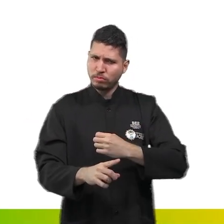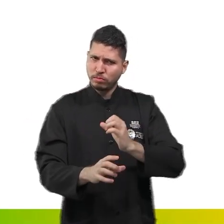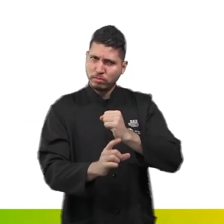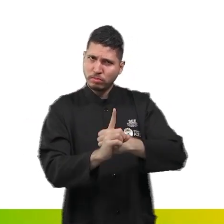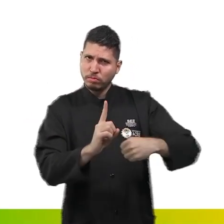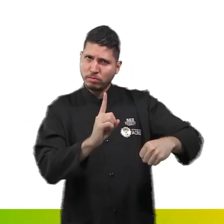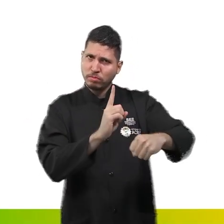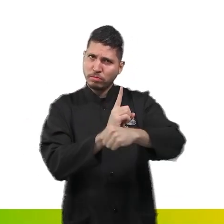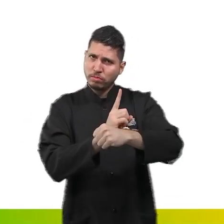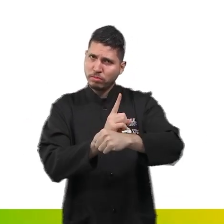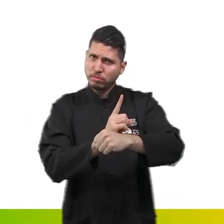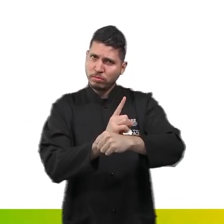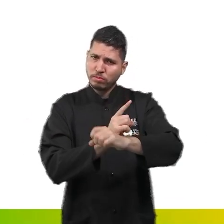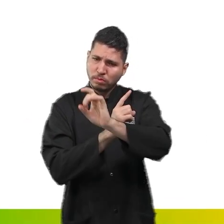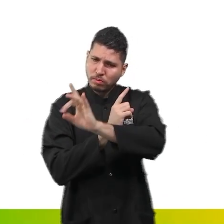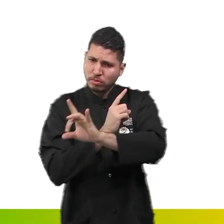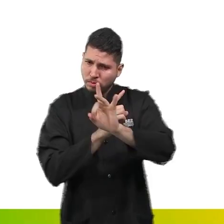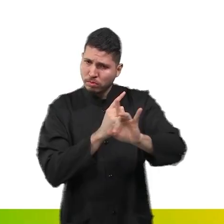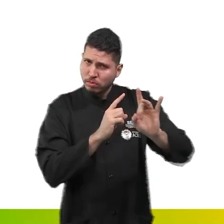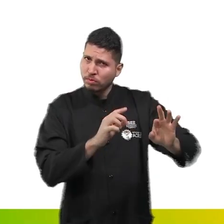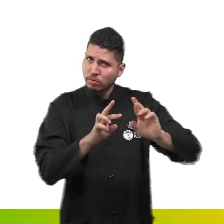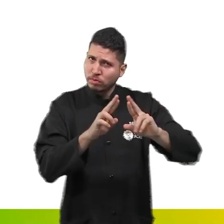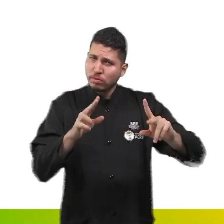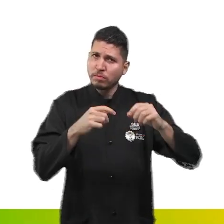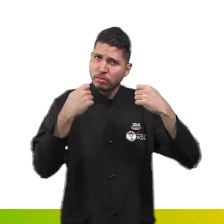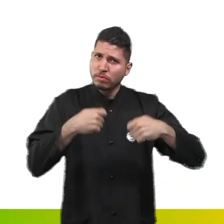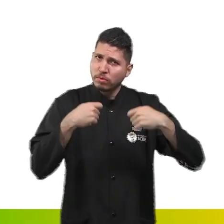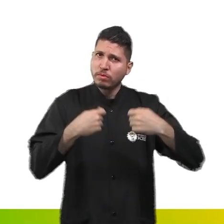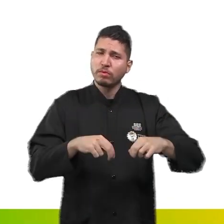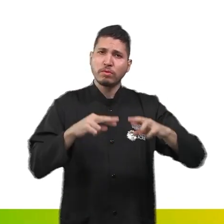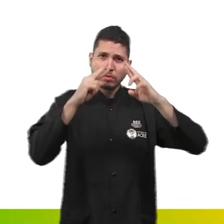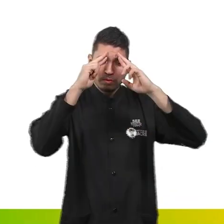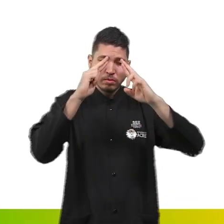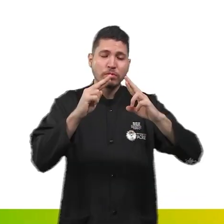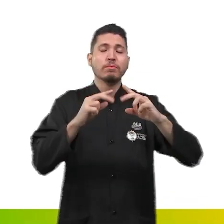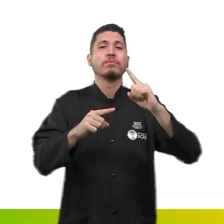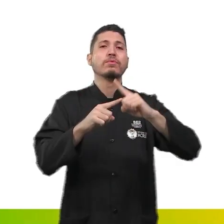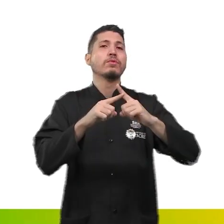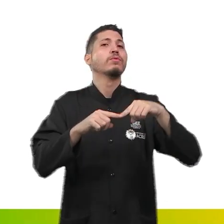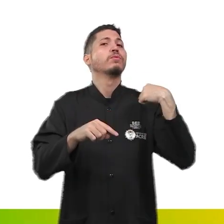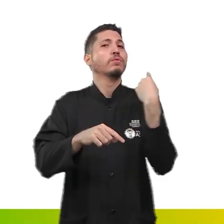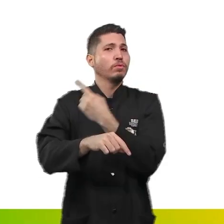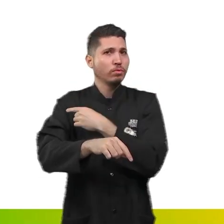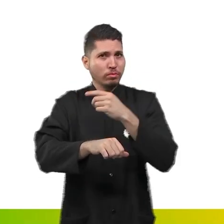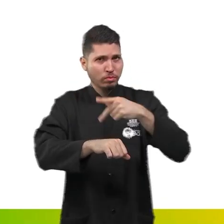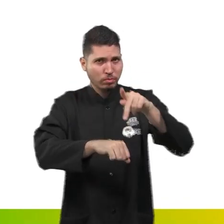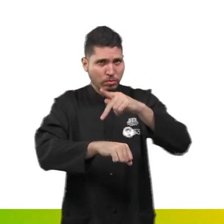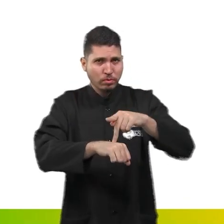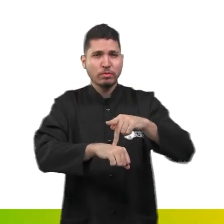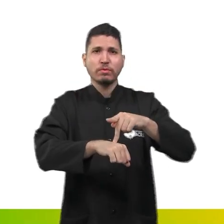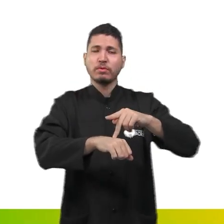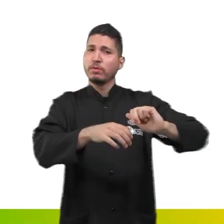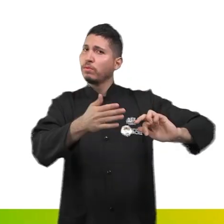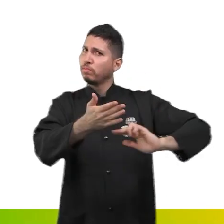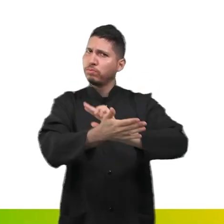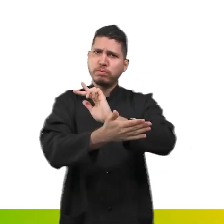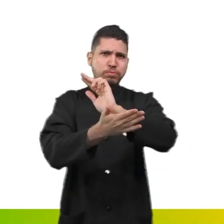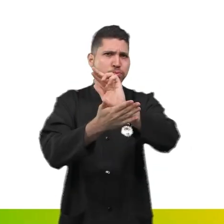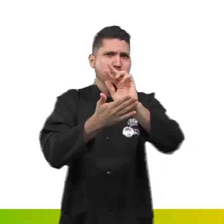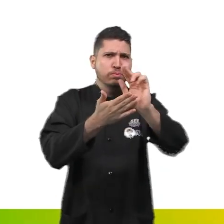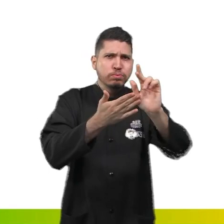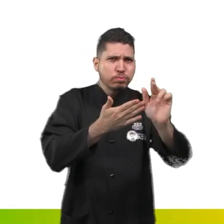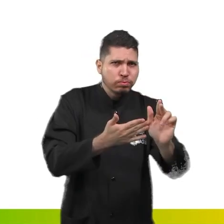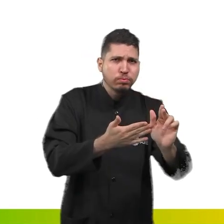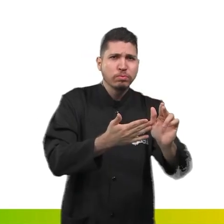é igual a mim. E eu preciso aprender a respeitar porque o nosso país ele é plural, ele tem uma diversidade